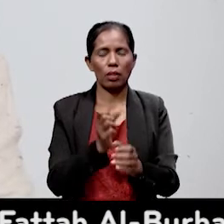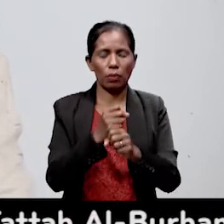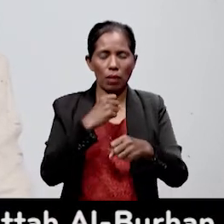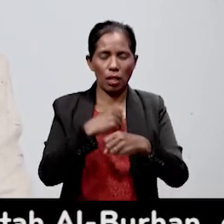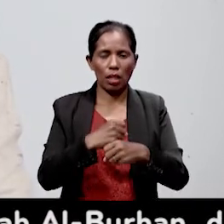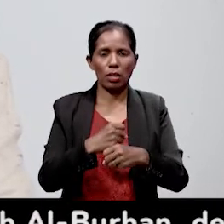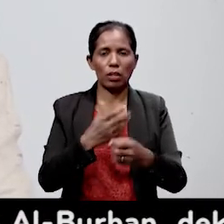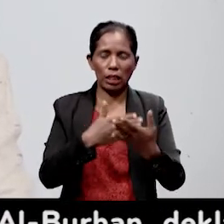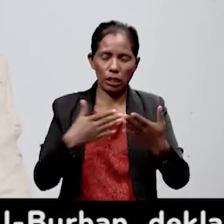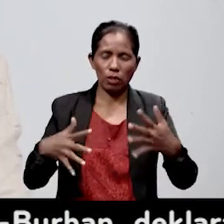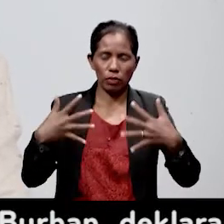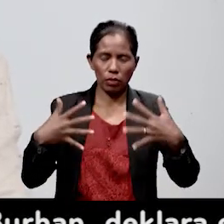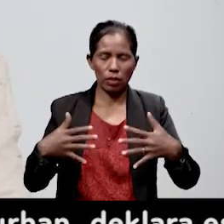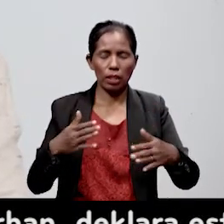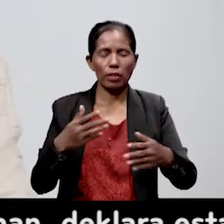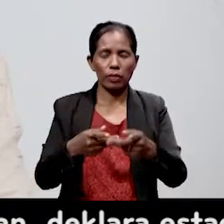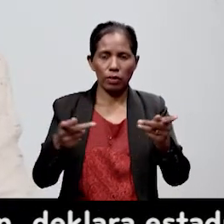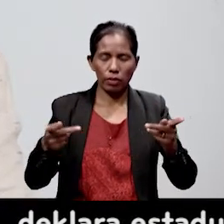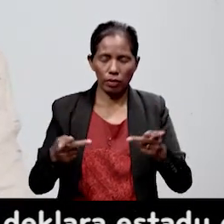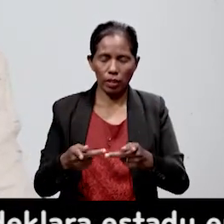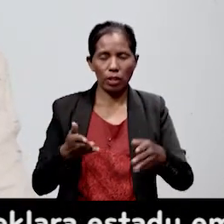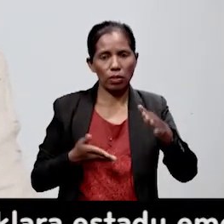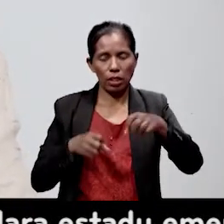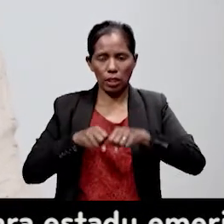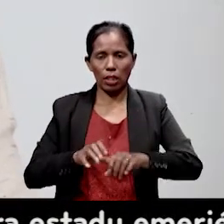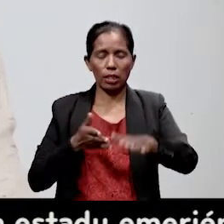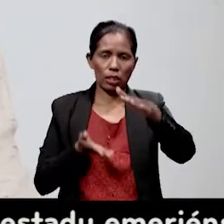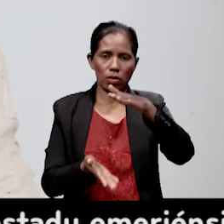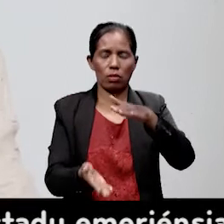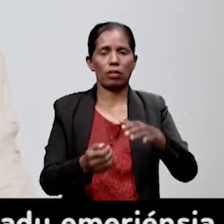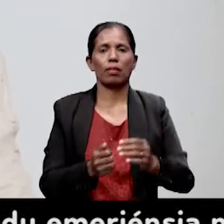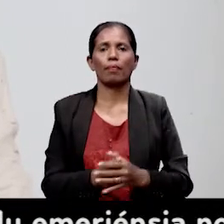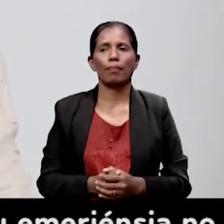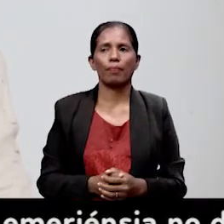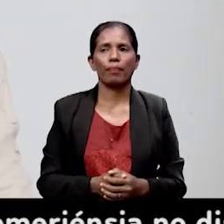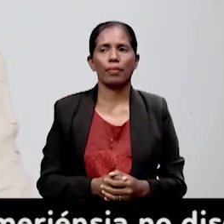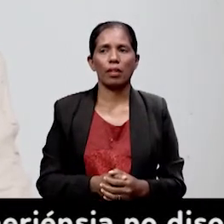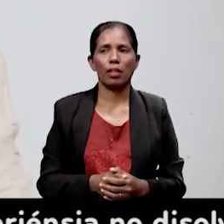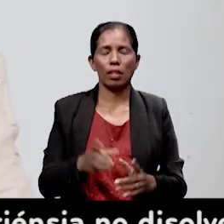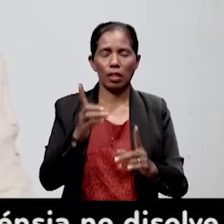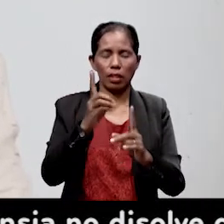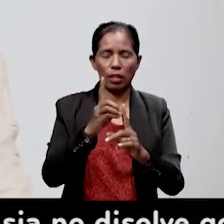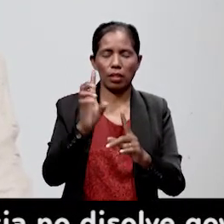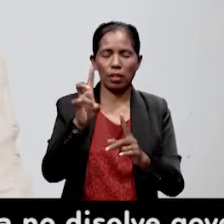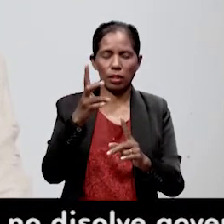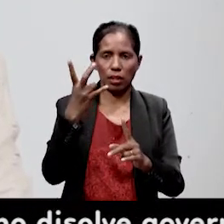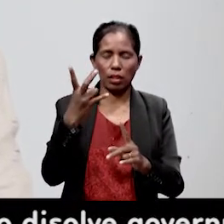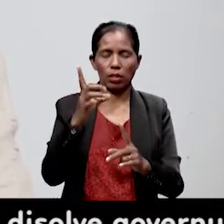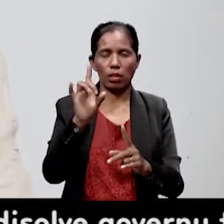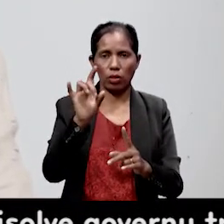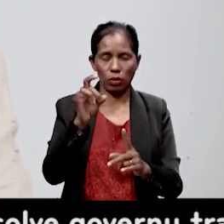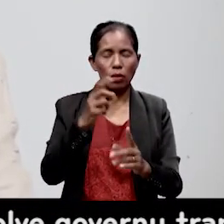rai taciclara, no moço e a atmosfera. Neduni, ia dia 17 ou 18 de